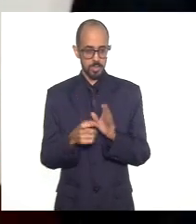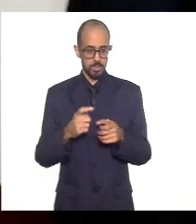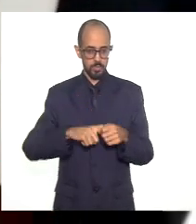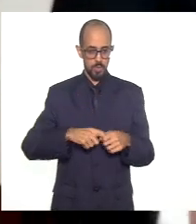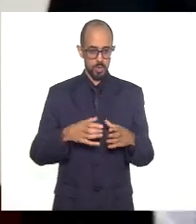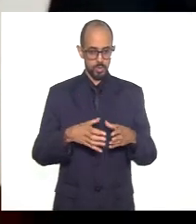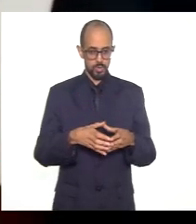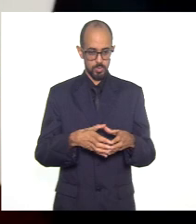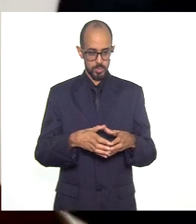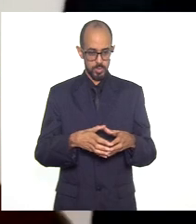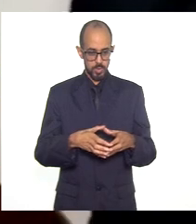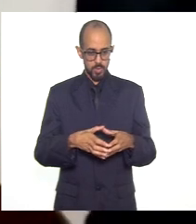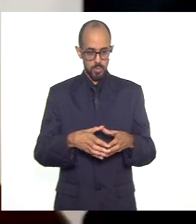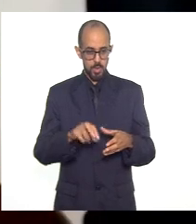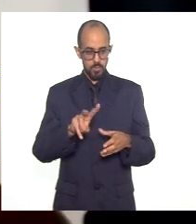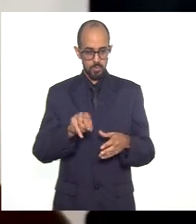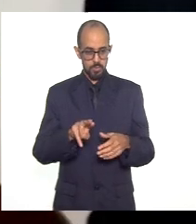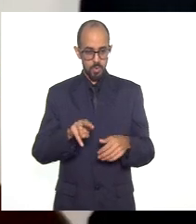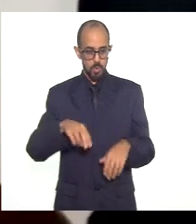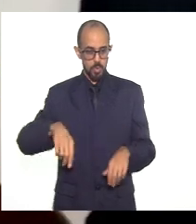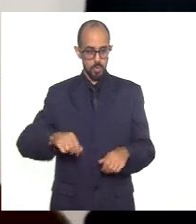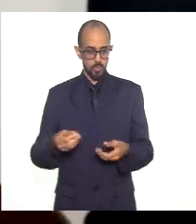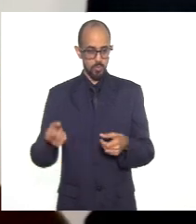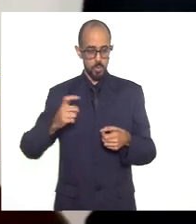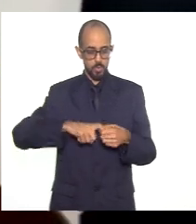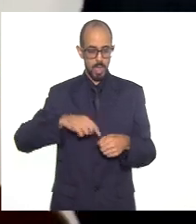às comissões. Vou trazê-lo na próxima terça-feira.